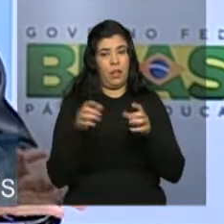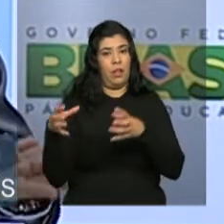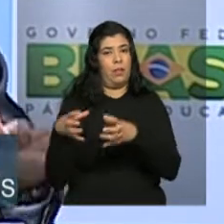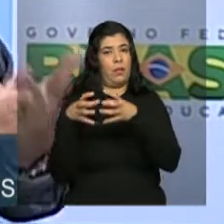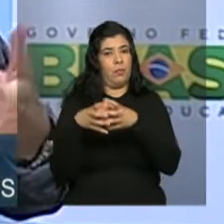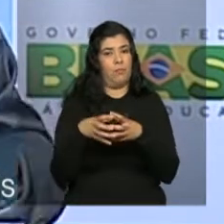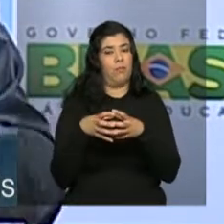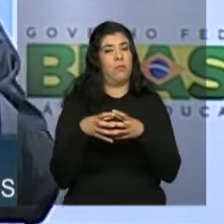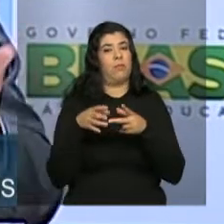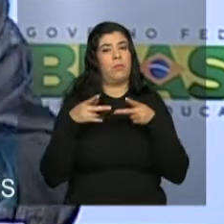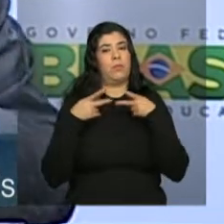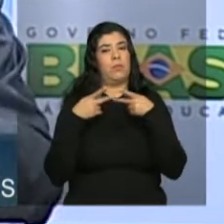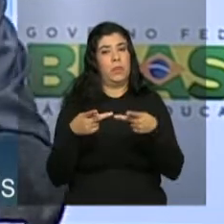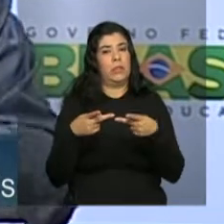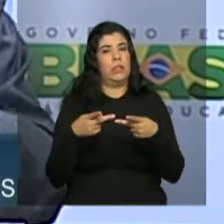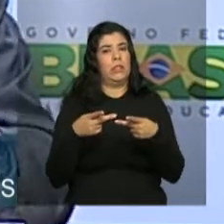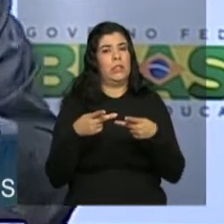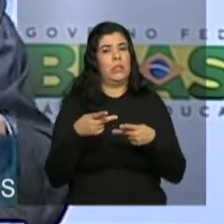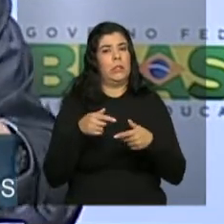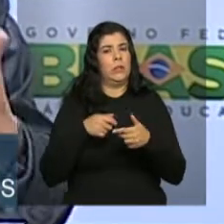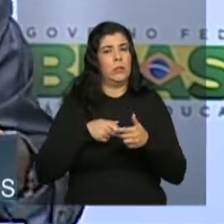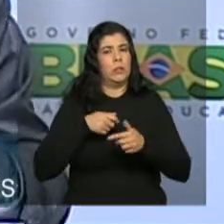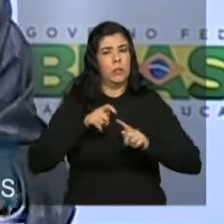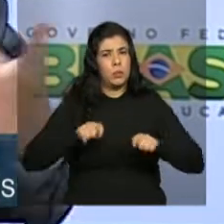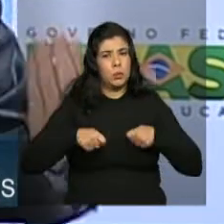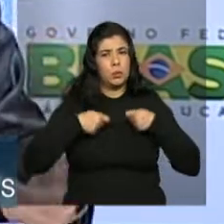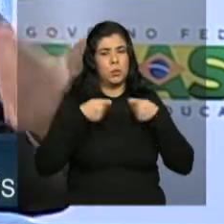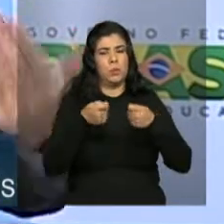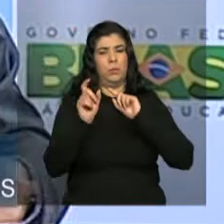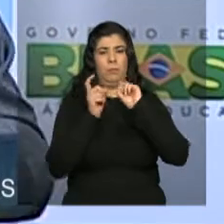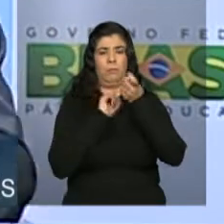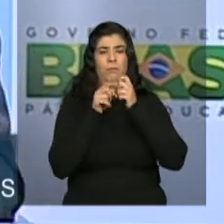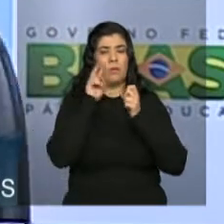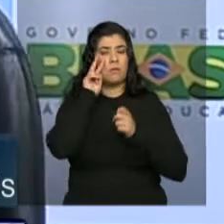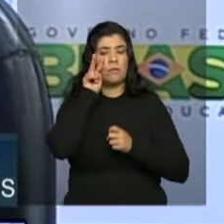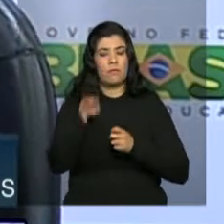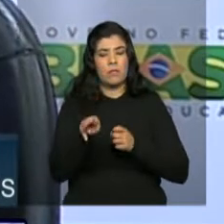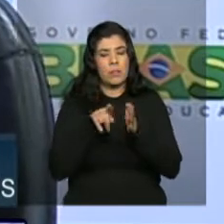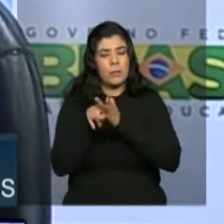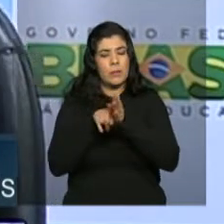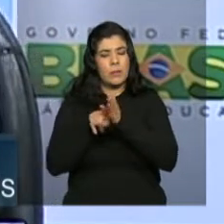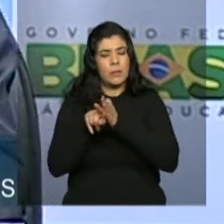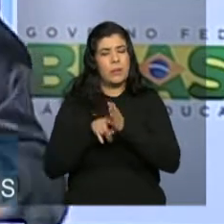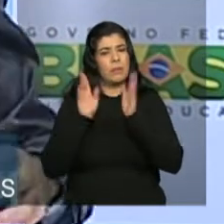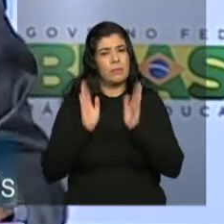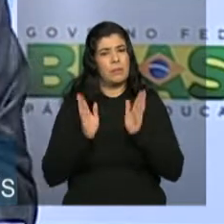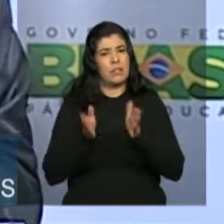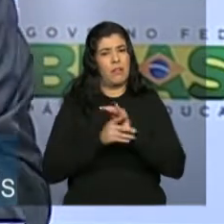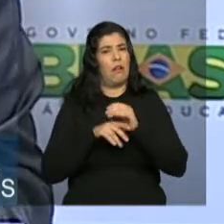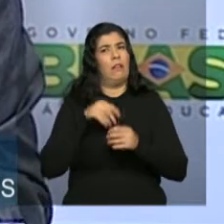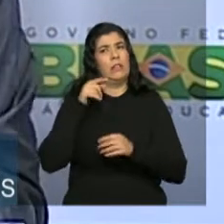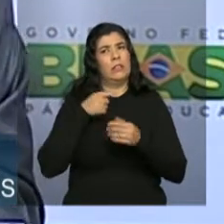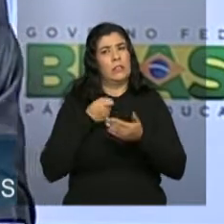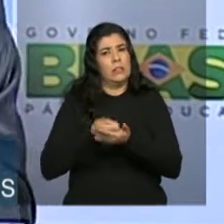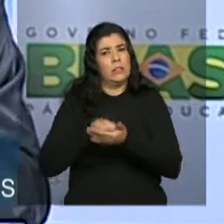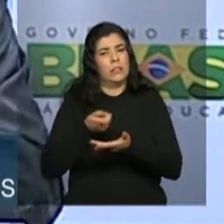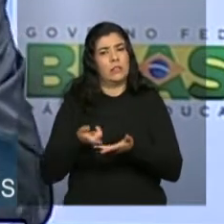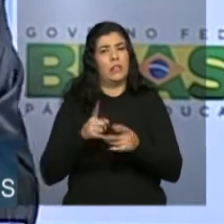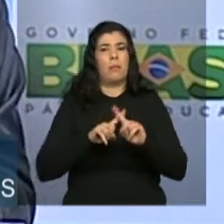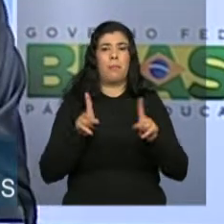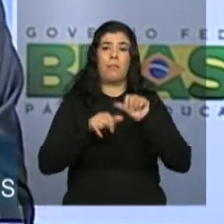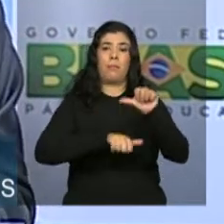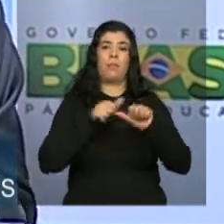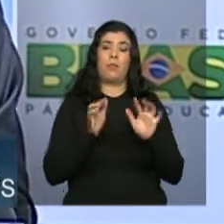burocrática é todo o esforço administrativo de olhar a mesma coisa várias vezes certo fazendo-se uma simplificação